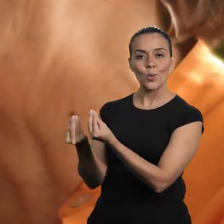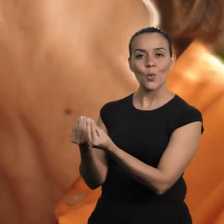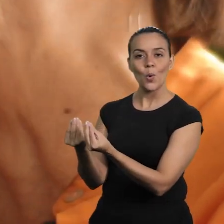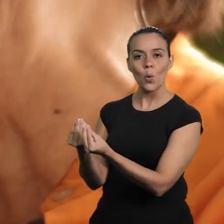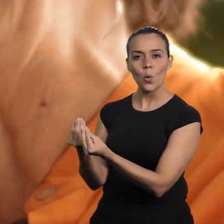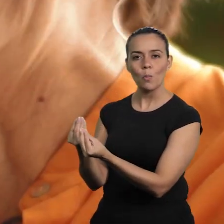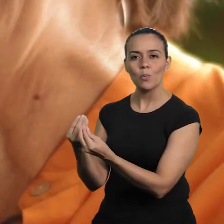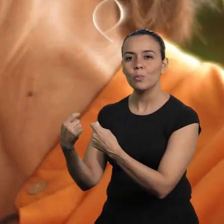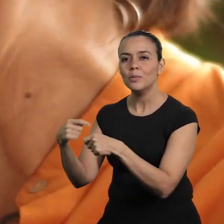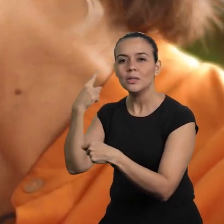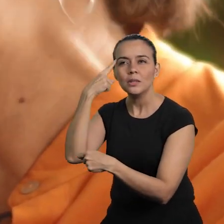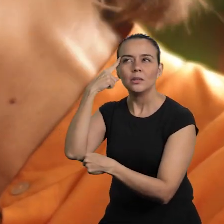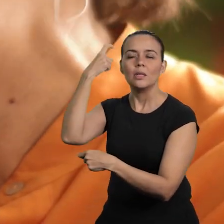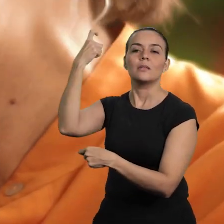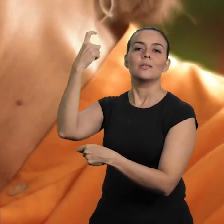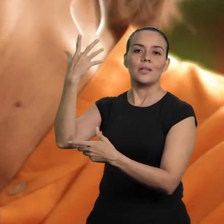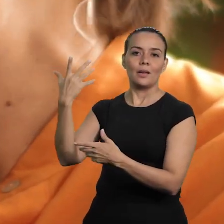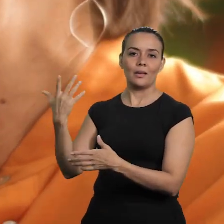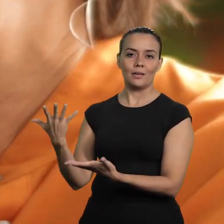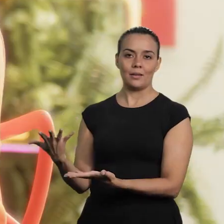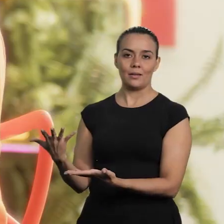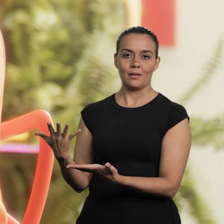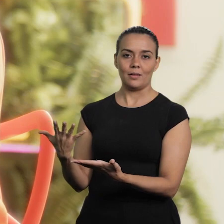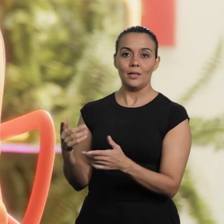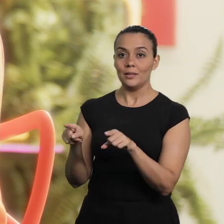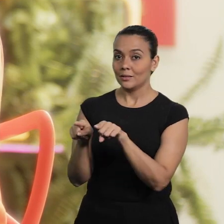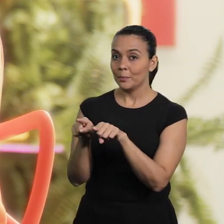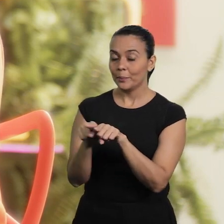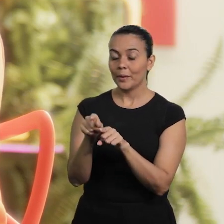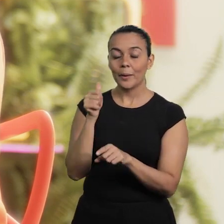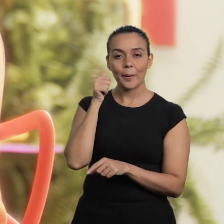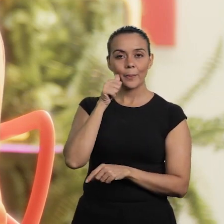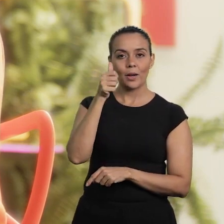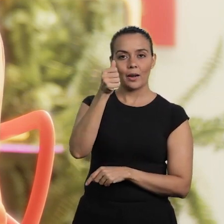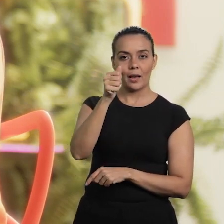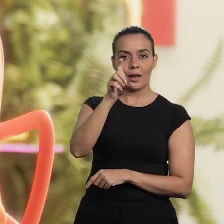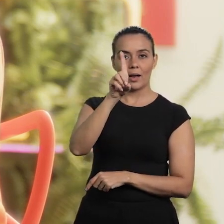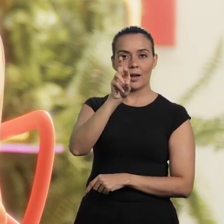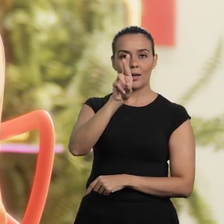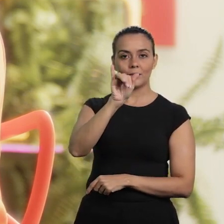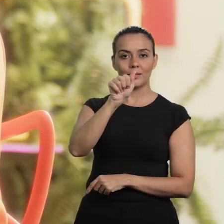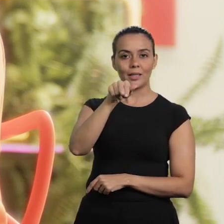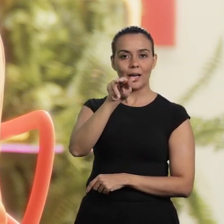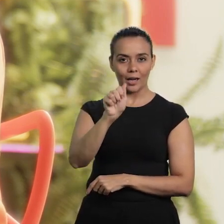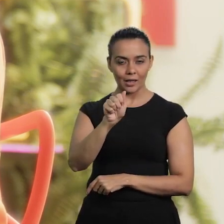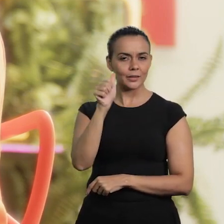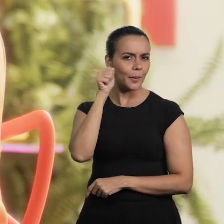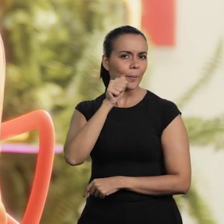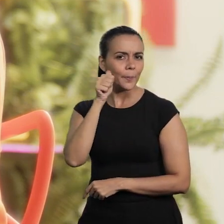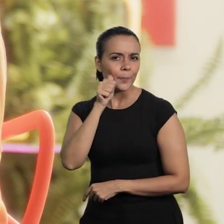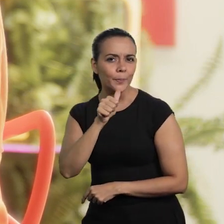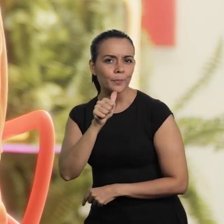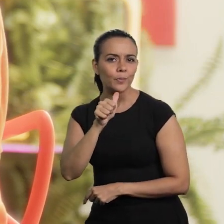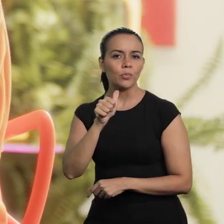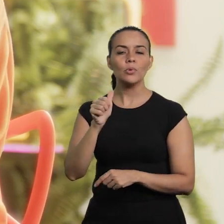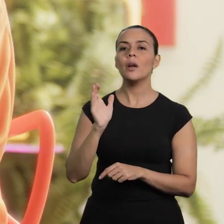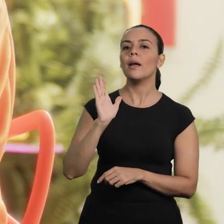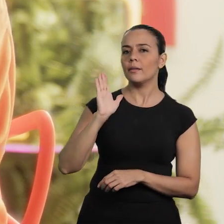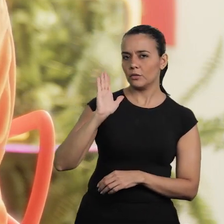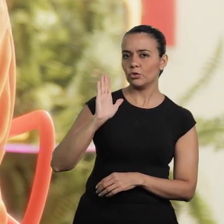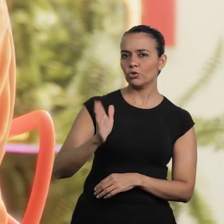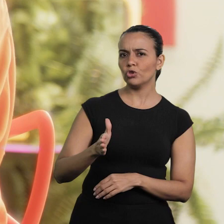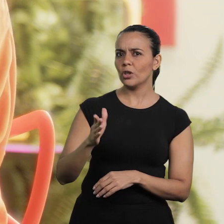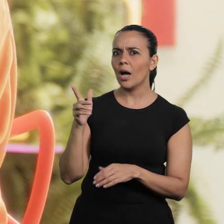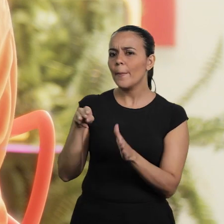próprio empreendedor que está na periferia. A própria Adriana e a Feira Preta, com o Preta Hub,